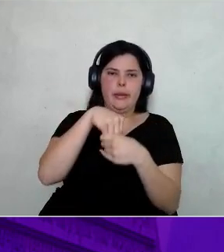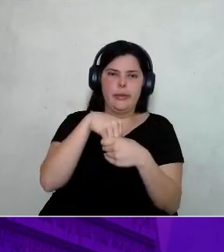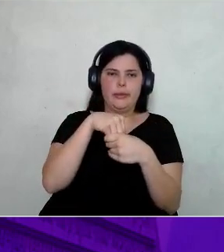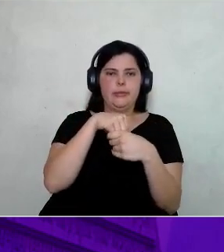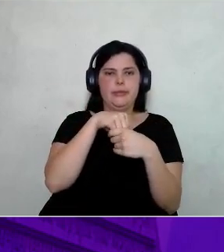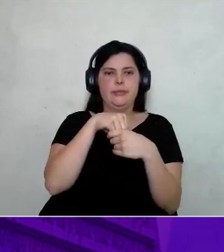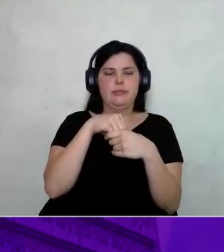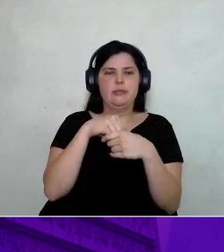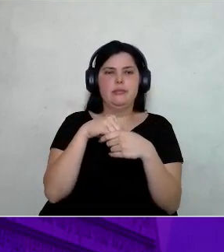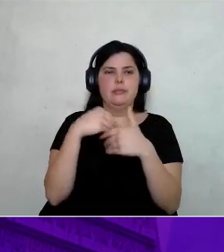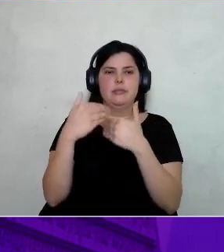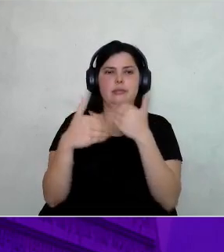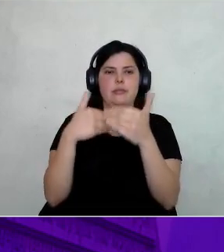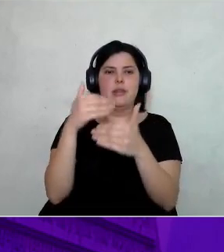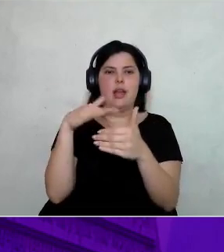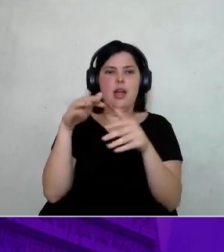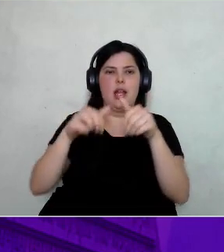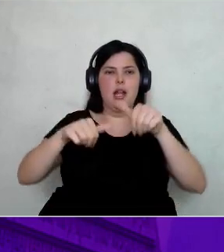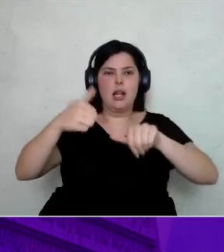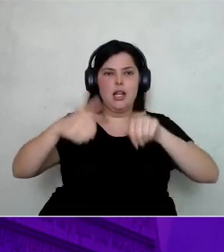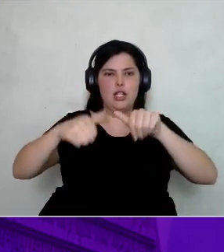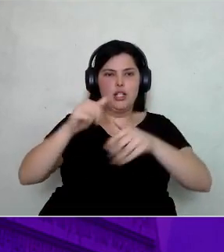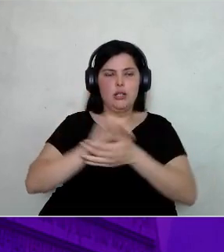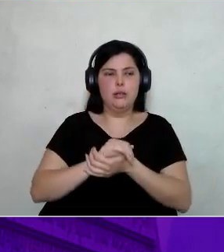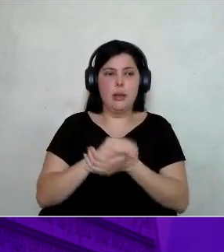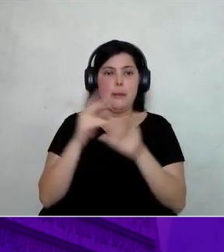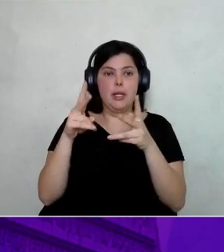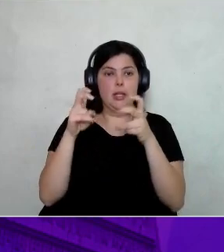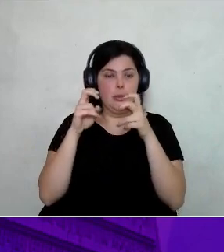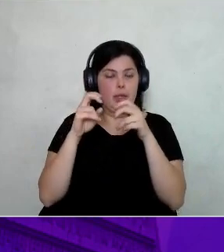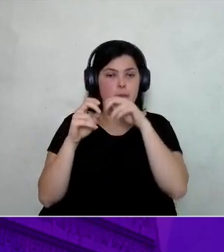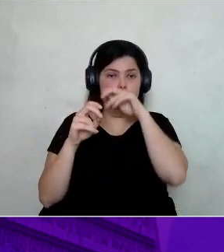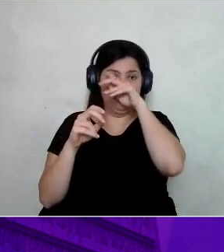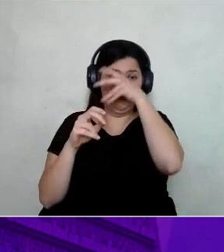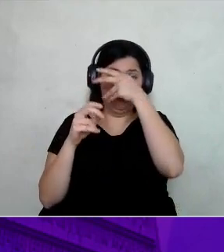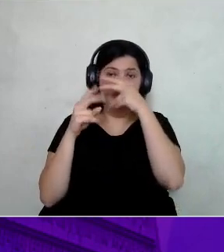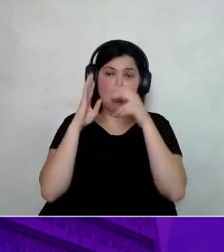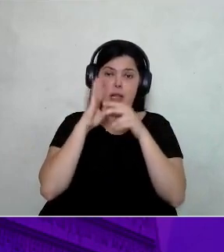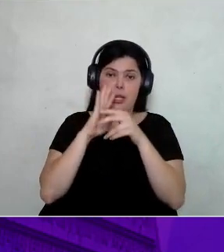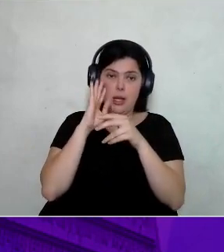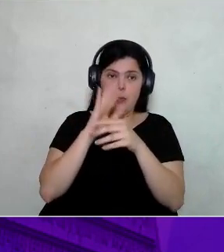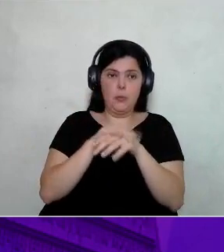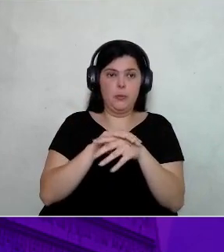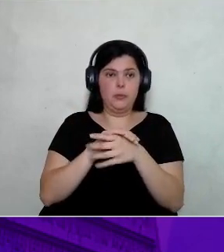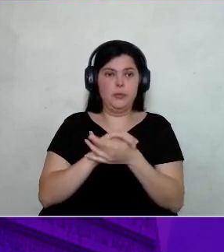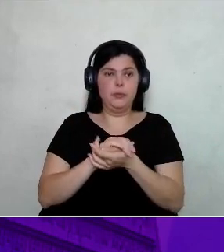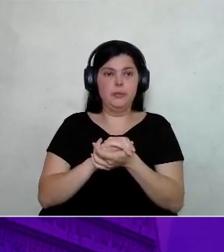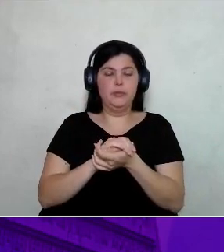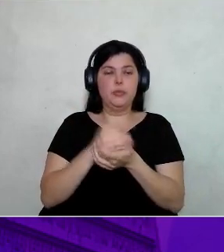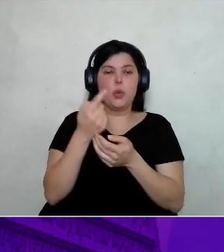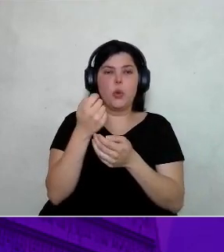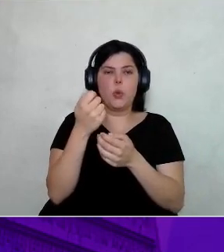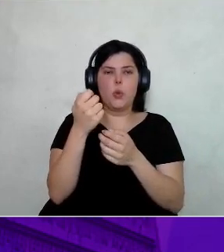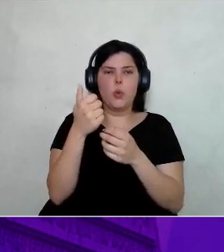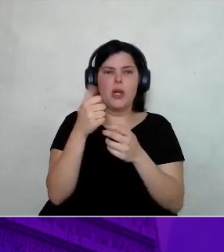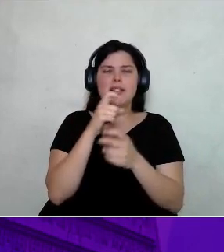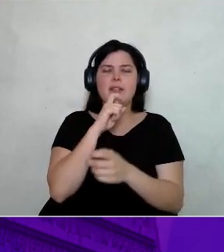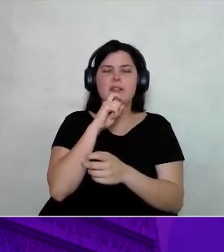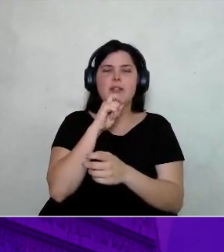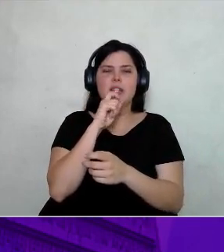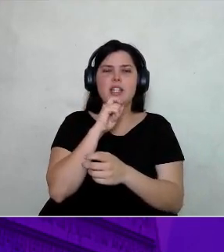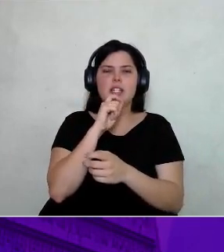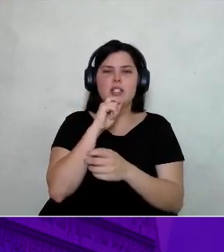na área de Analytics. Notem, está aqui. Legal? Então, ó, já está quase todo mundo verdinho ali, verdinho mais escuro.